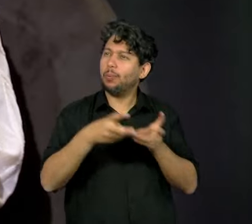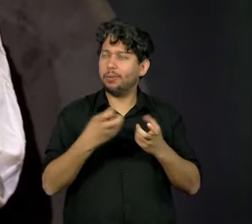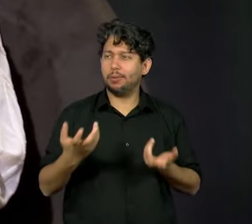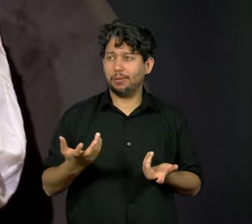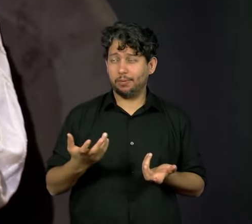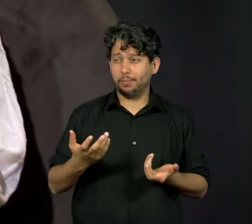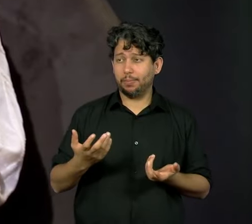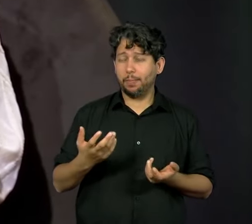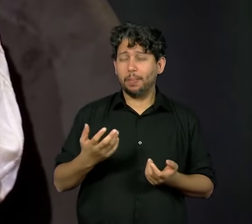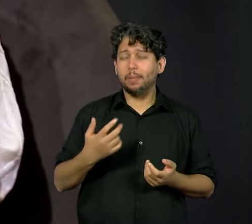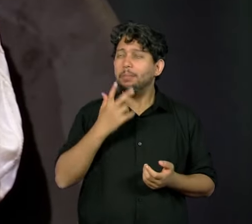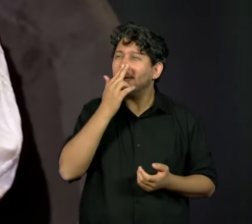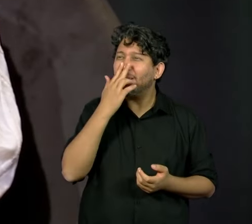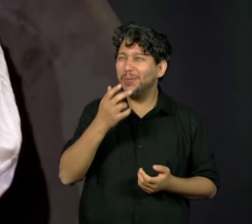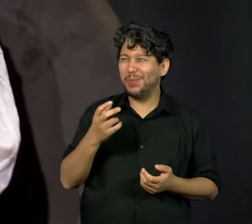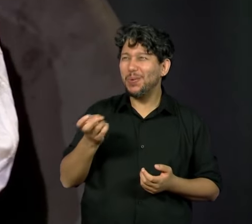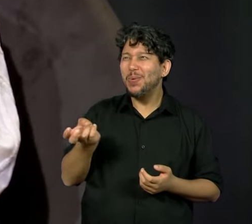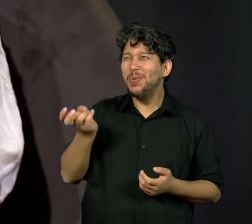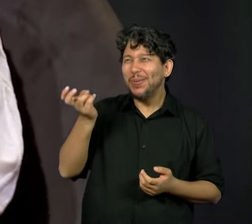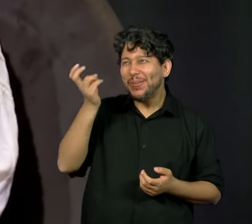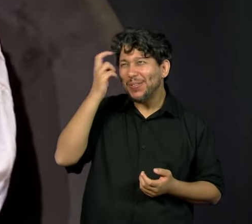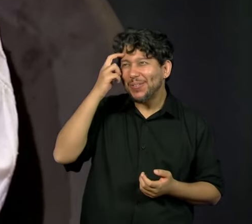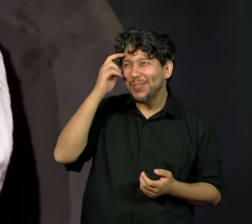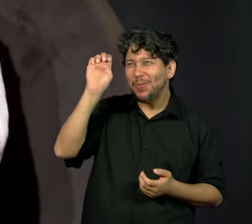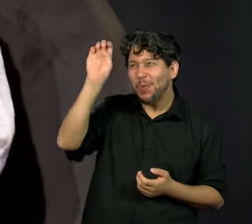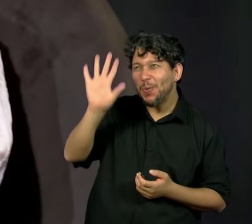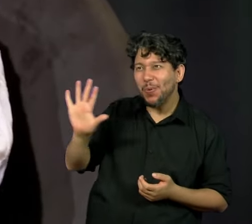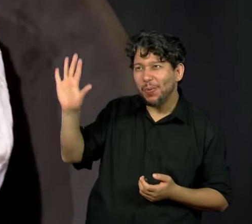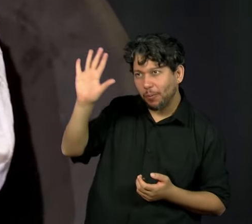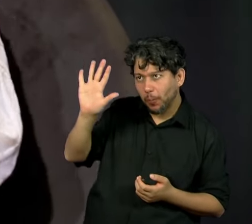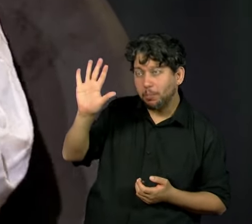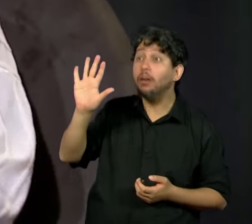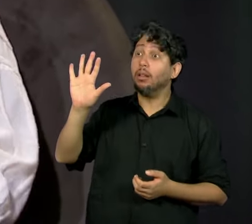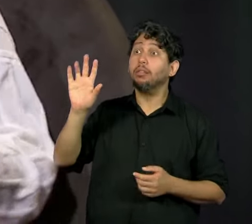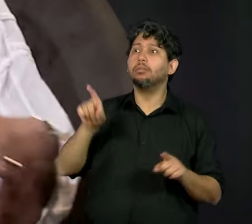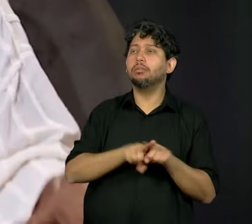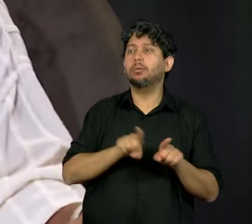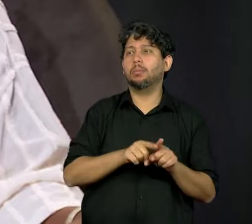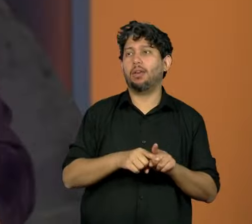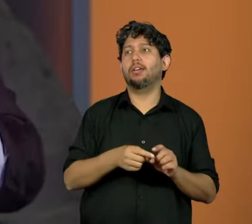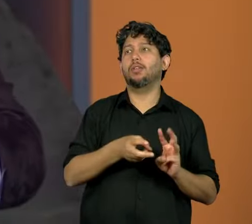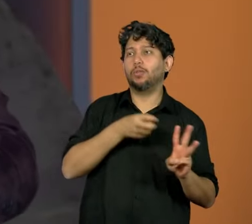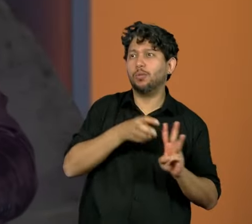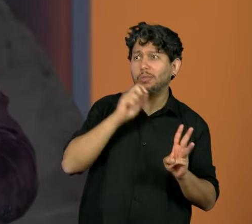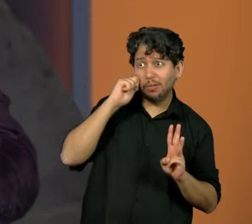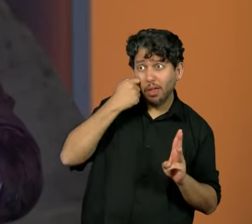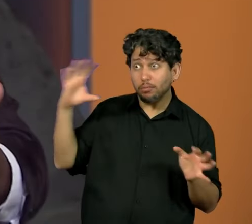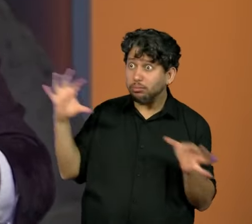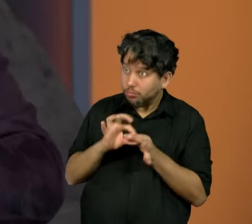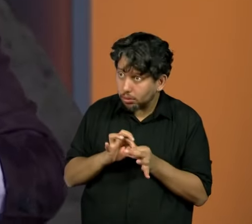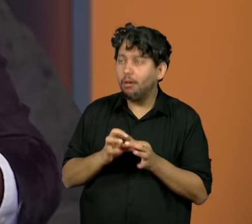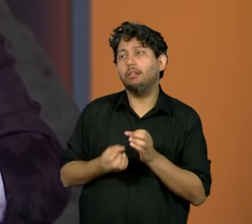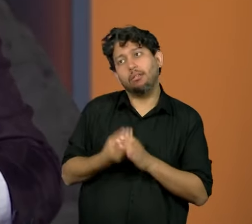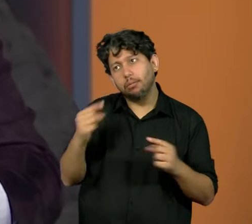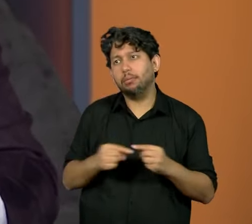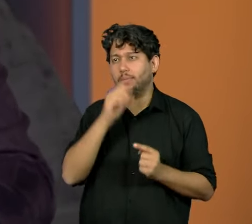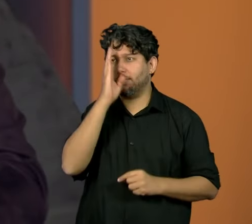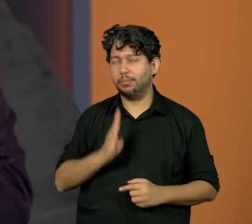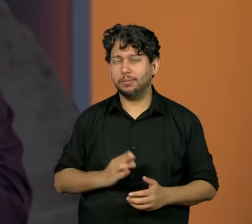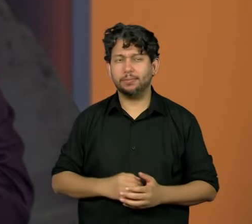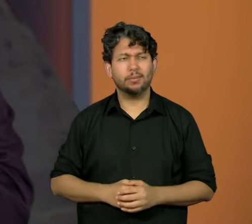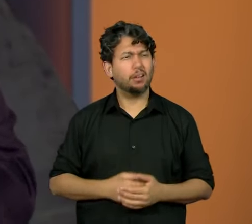da cultura europeia, quando ela se junta com a indígena e a negra e de fato cria algo novo, que é o Brasil. E a gente tem assistido o